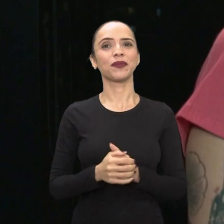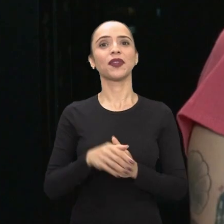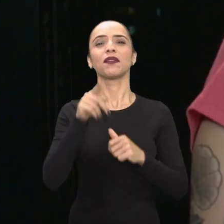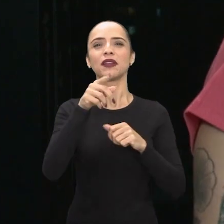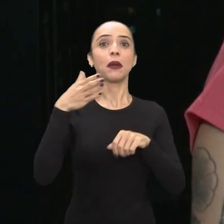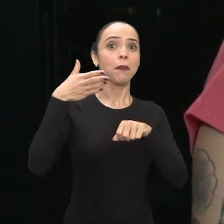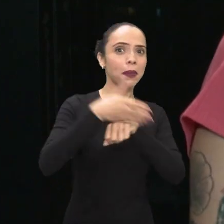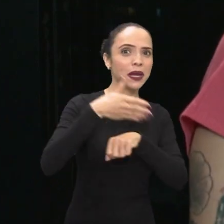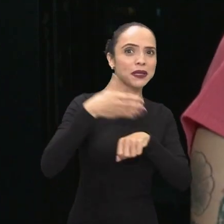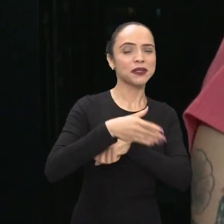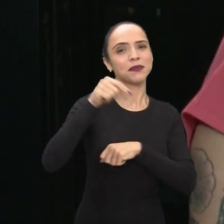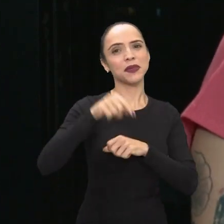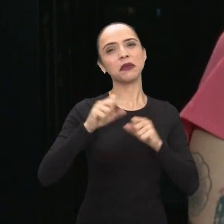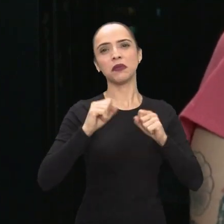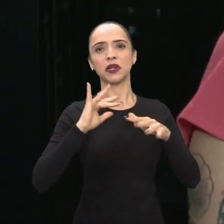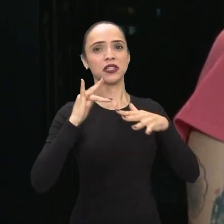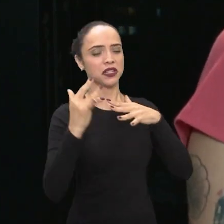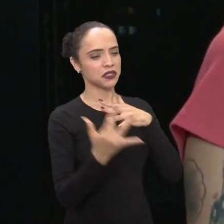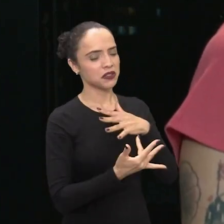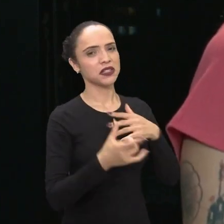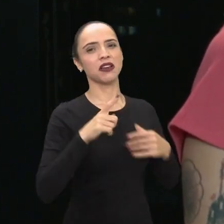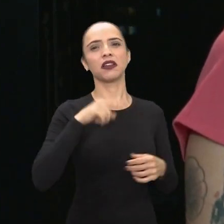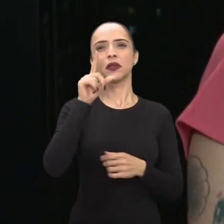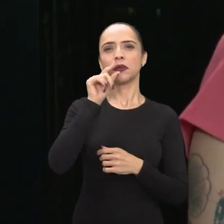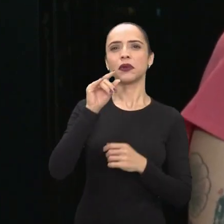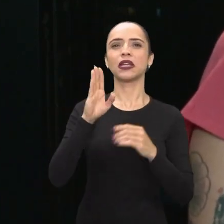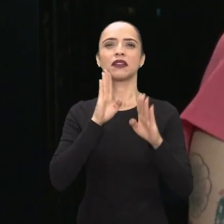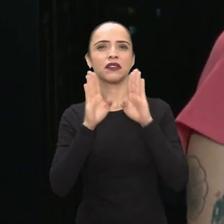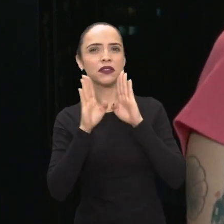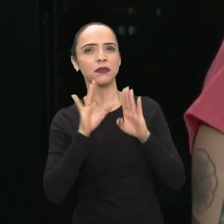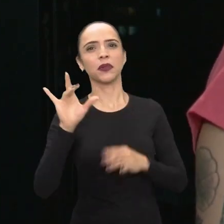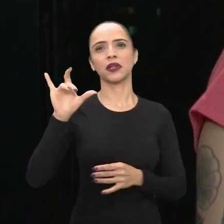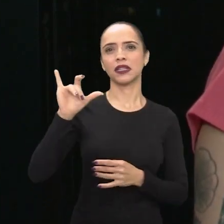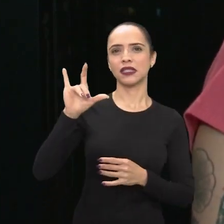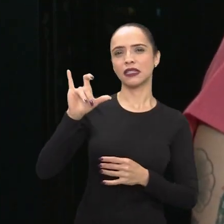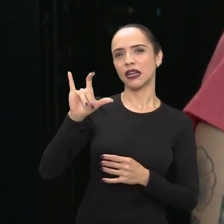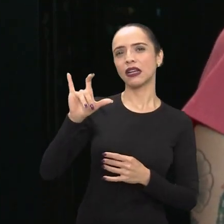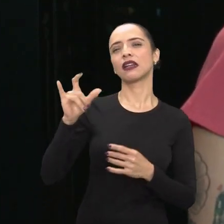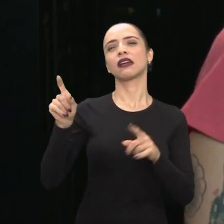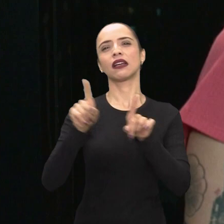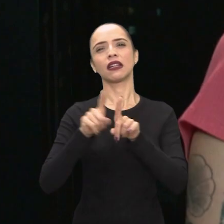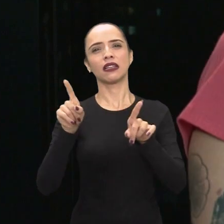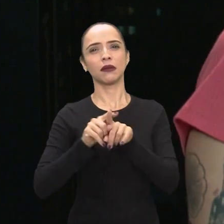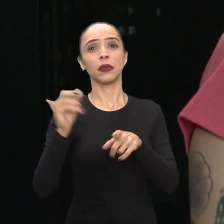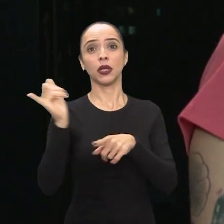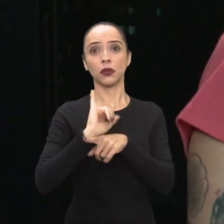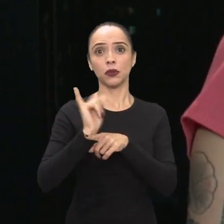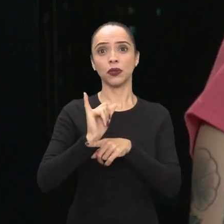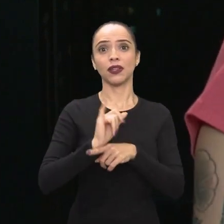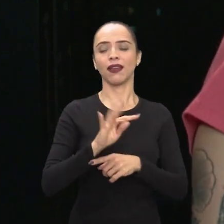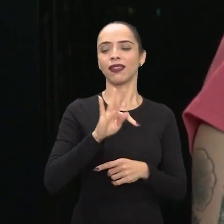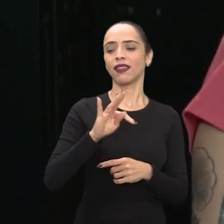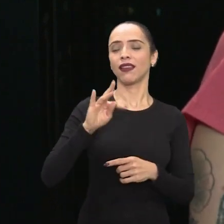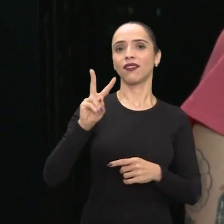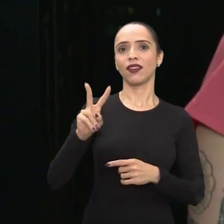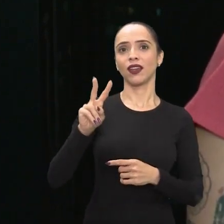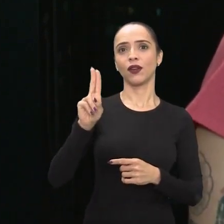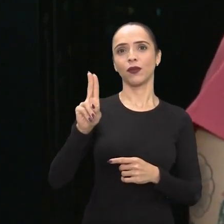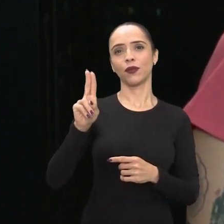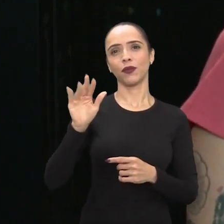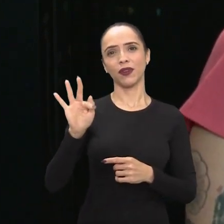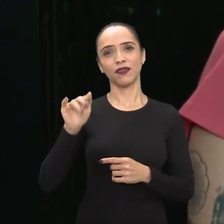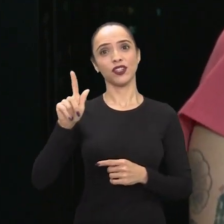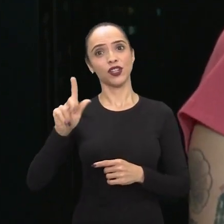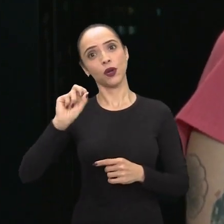participe do nosso programa seja nas redes sociais a gente tem Twitter Instagram Facebook YouTube só procurar por TV UFG ou